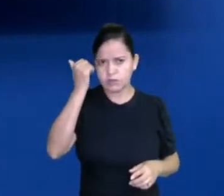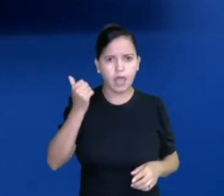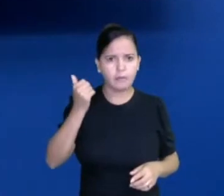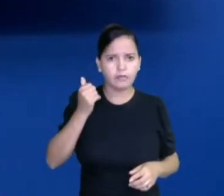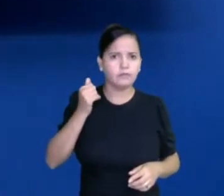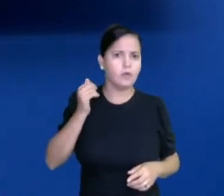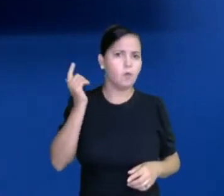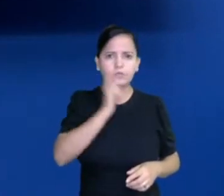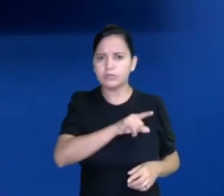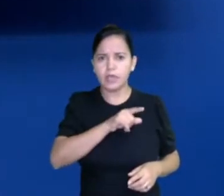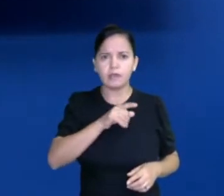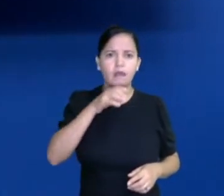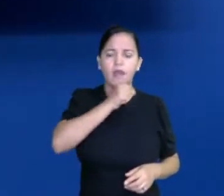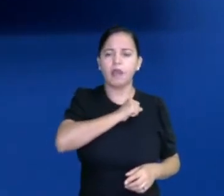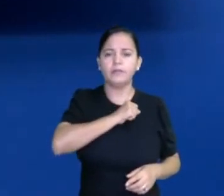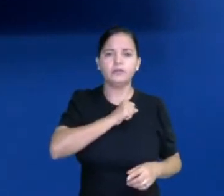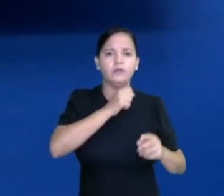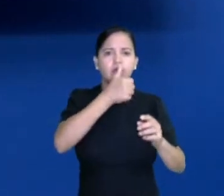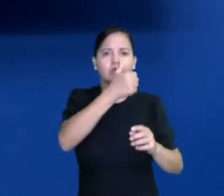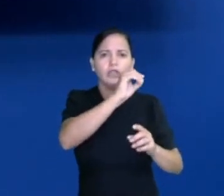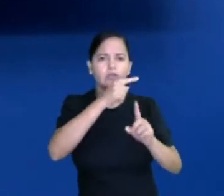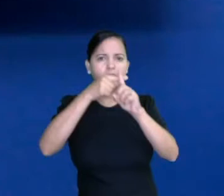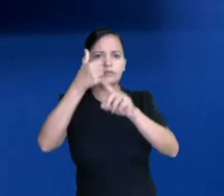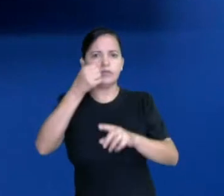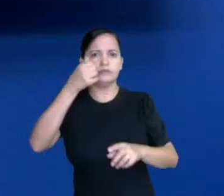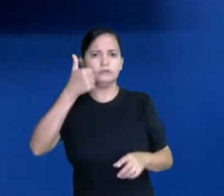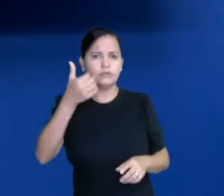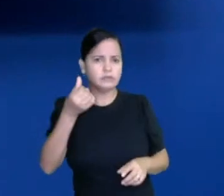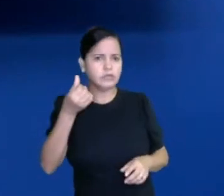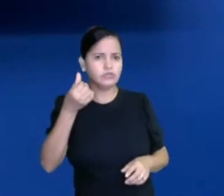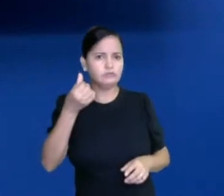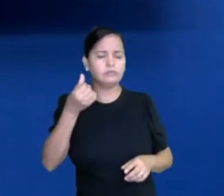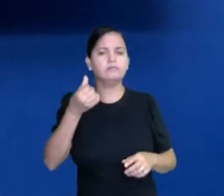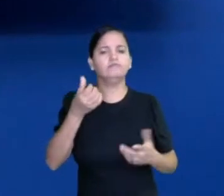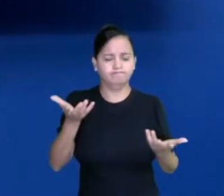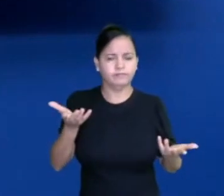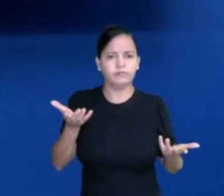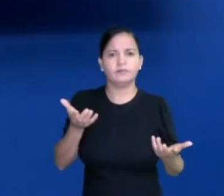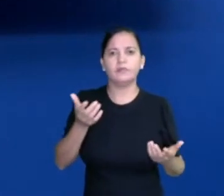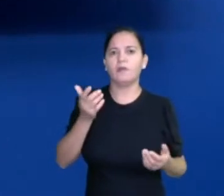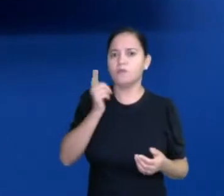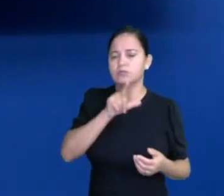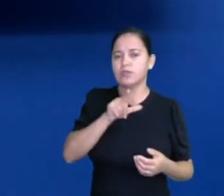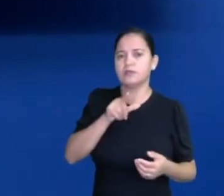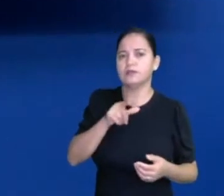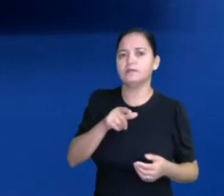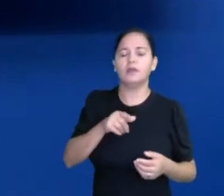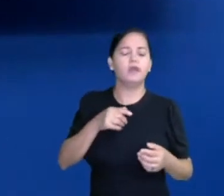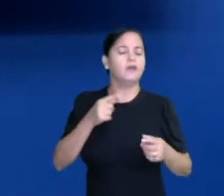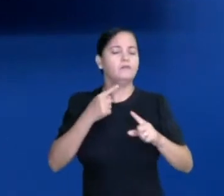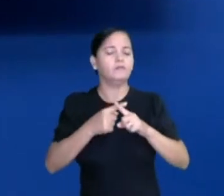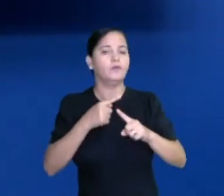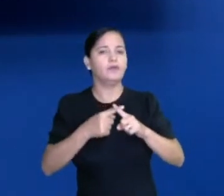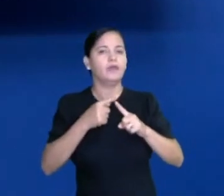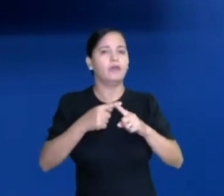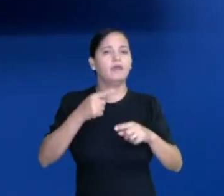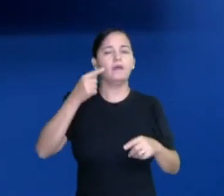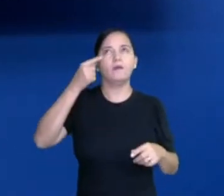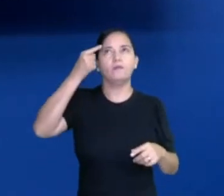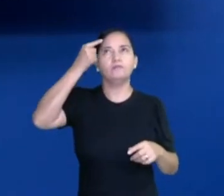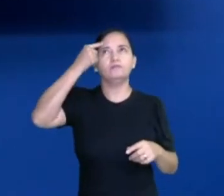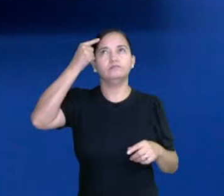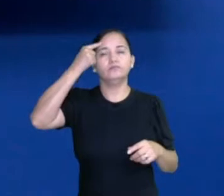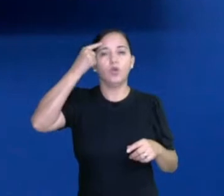tem um raciocínio bem rápido, 10 mais 6, 16, rapidinho é feito. Beleza? Por que eu estou dando essa técnica de guardar aqui um